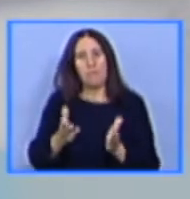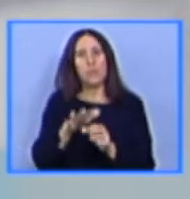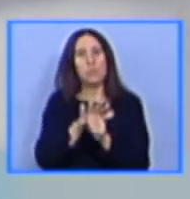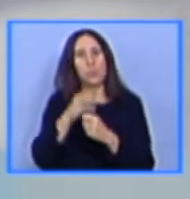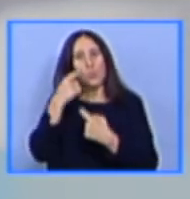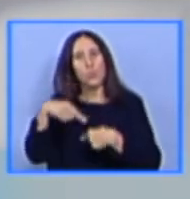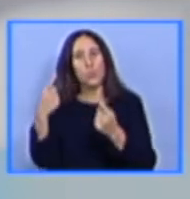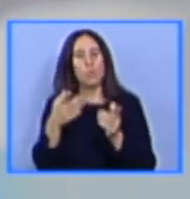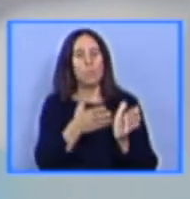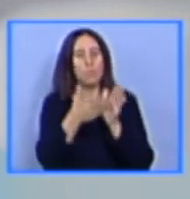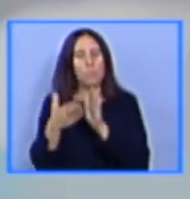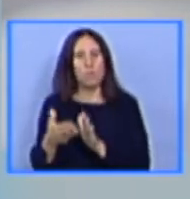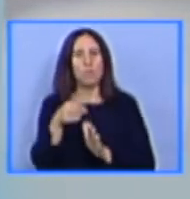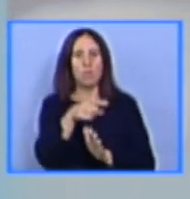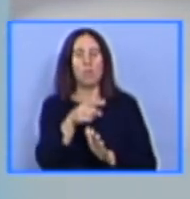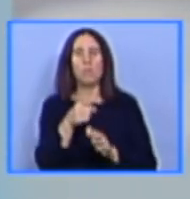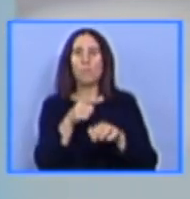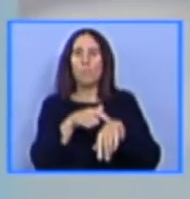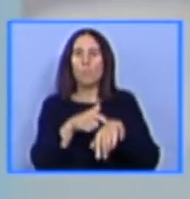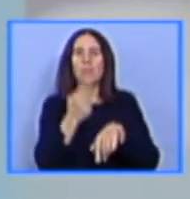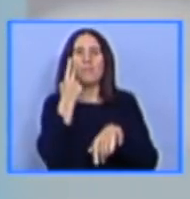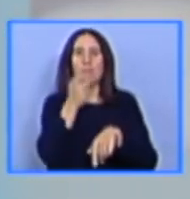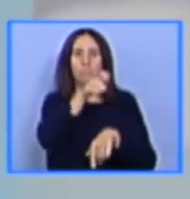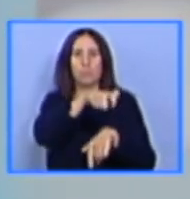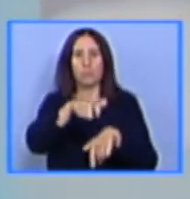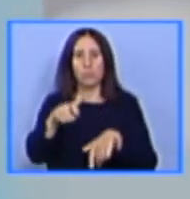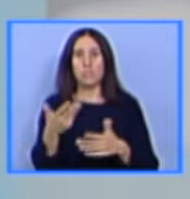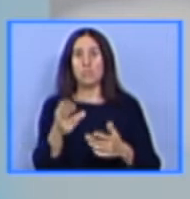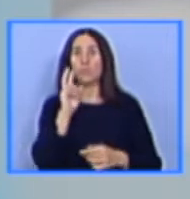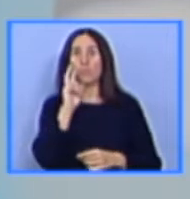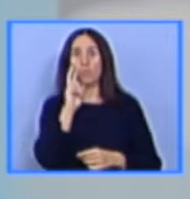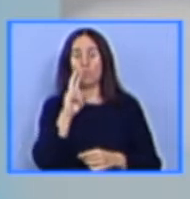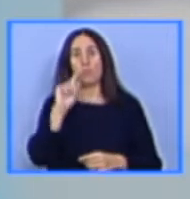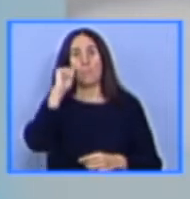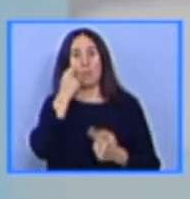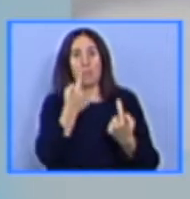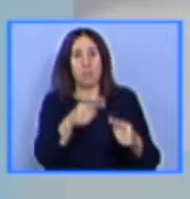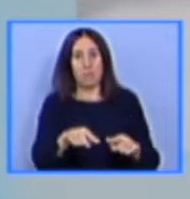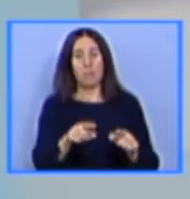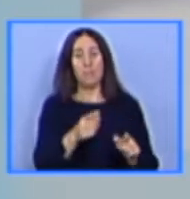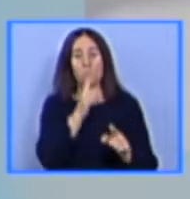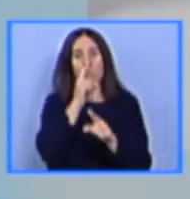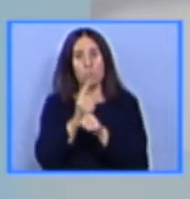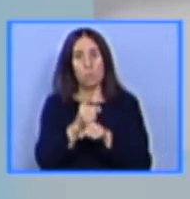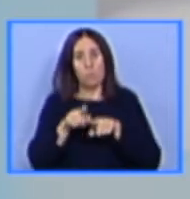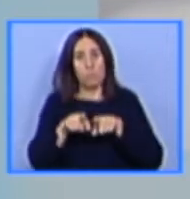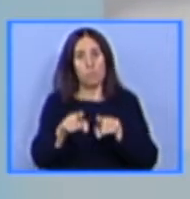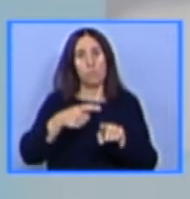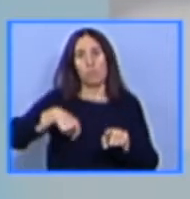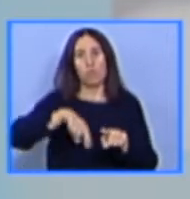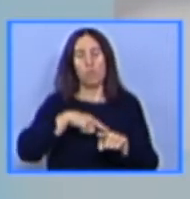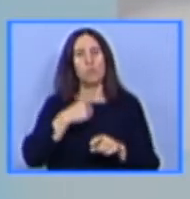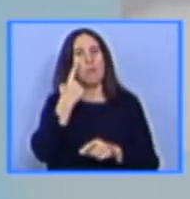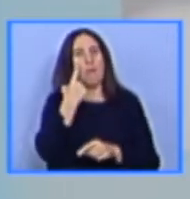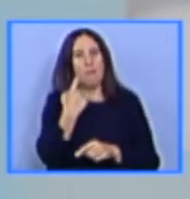outro, ocorrer àqueles momentos da vida das pessoas em que estes valores estão em causa, mas, ao mesmo tempo, nós